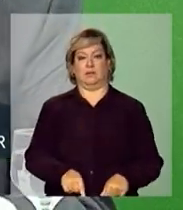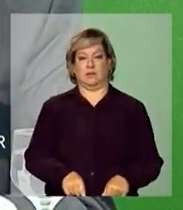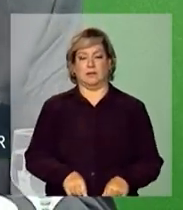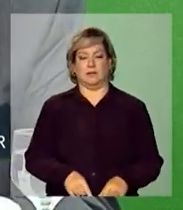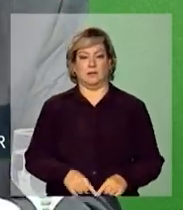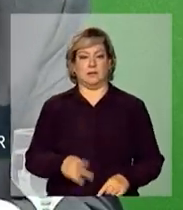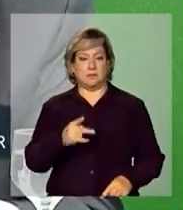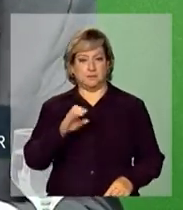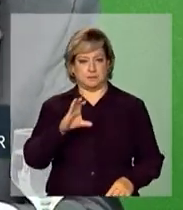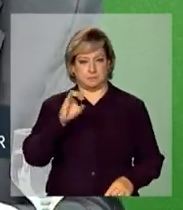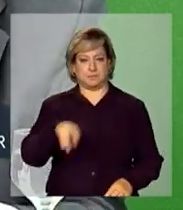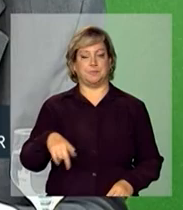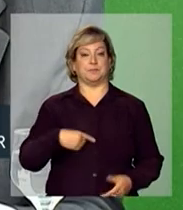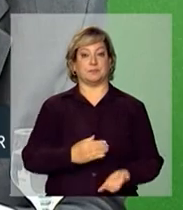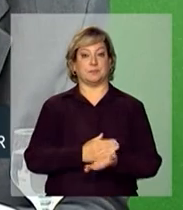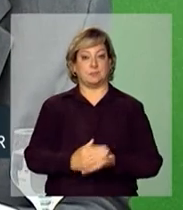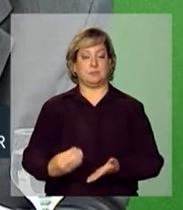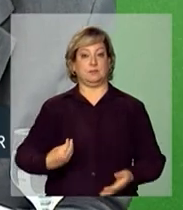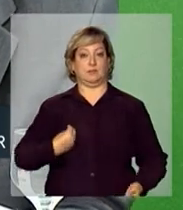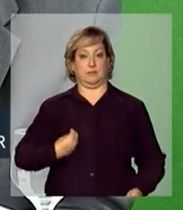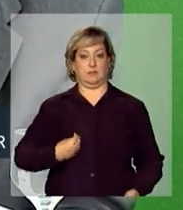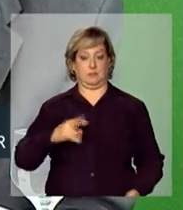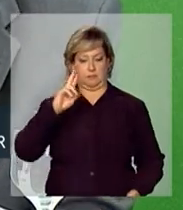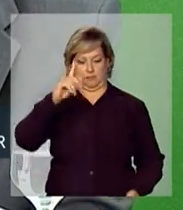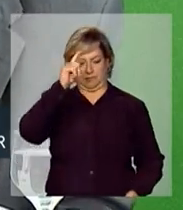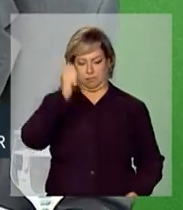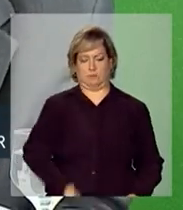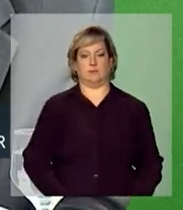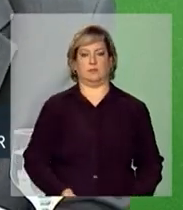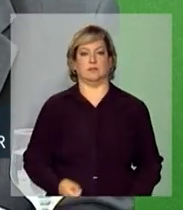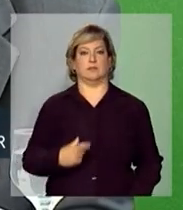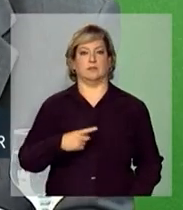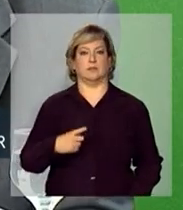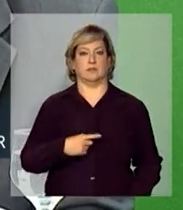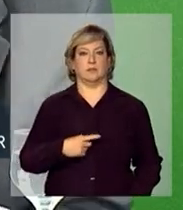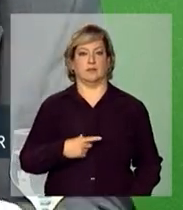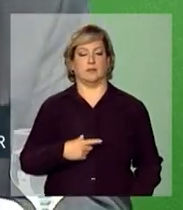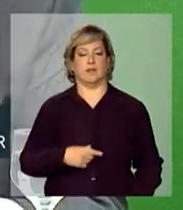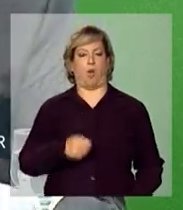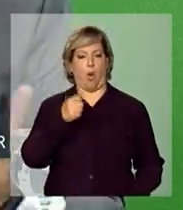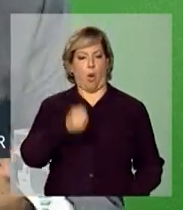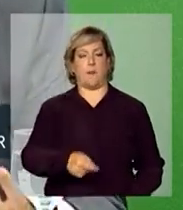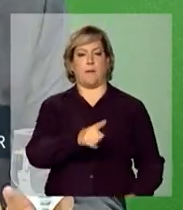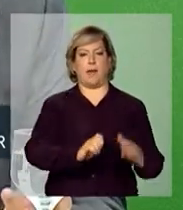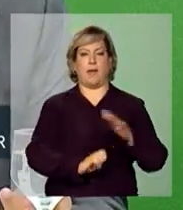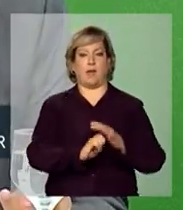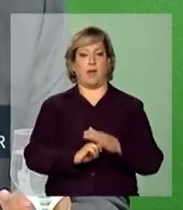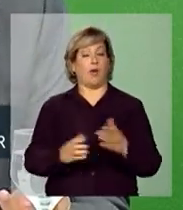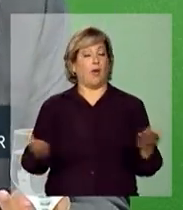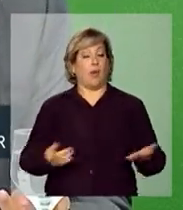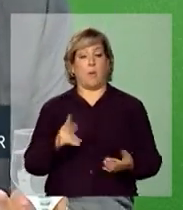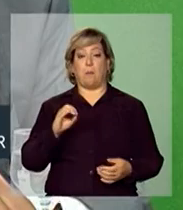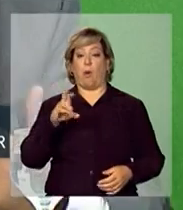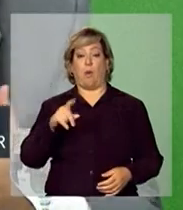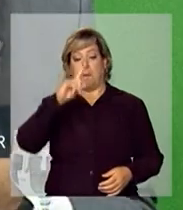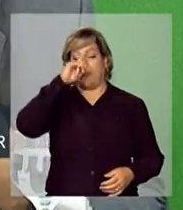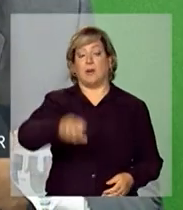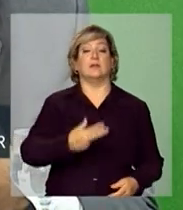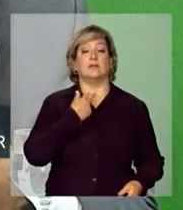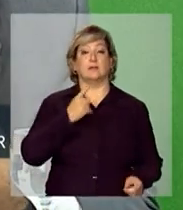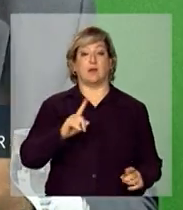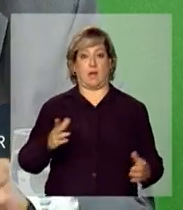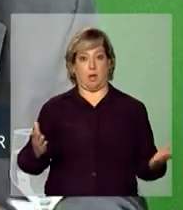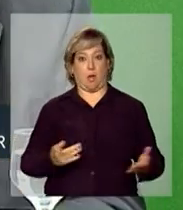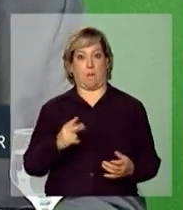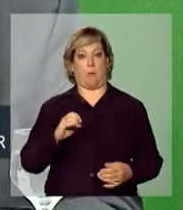PROCON passará a ter poder de mandar fazer você está Obrigado empresa a fazer isto coisa que hoje ele não tem Ah mas